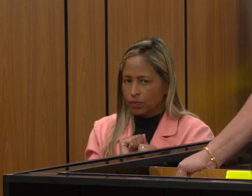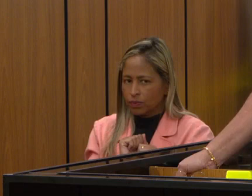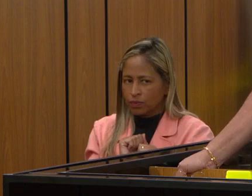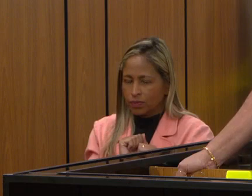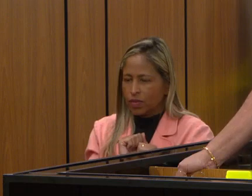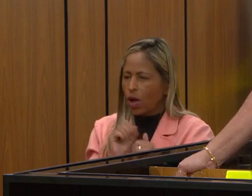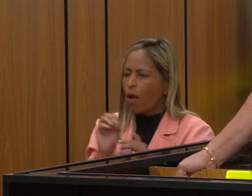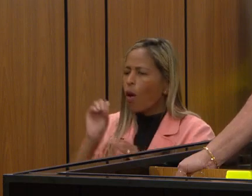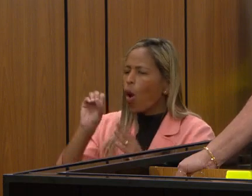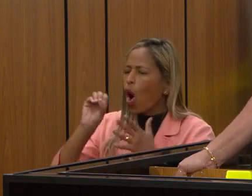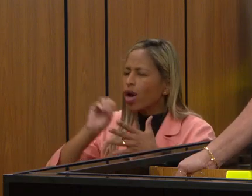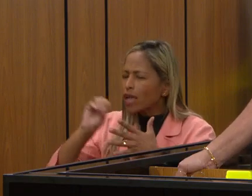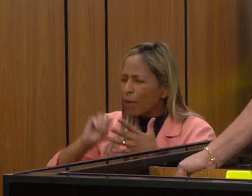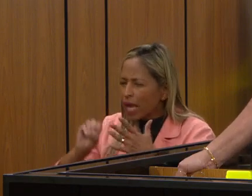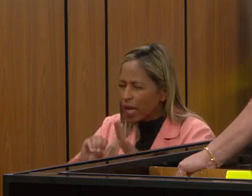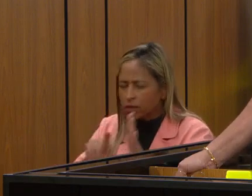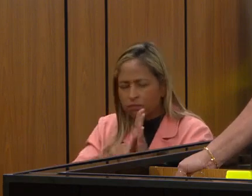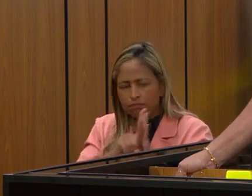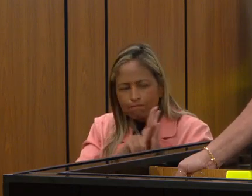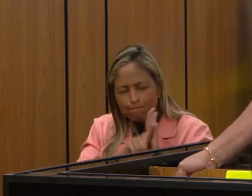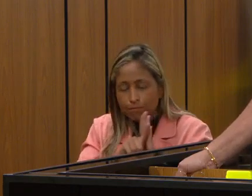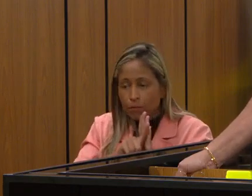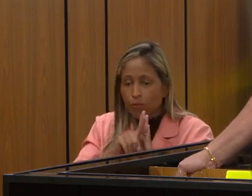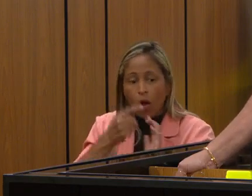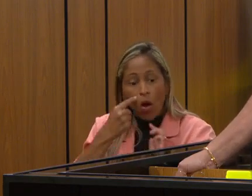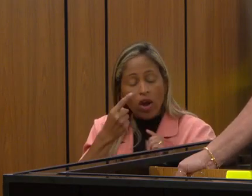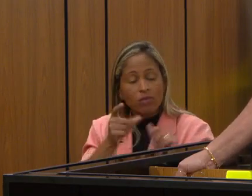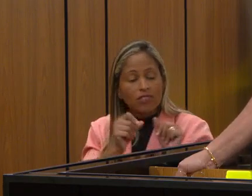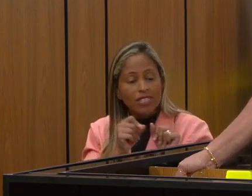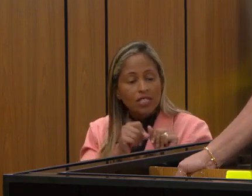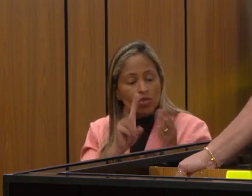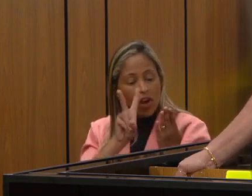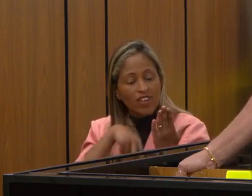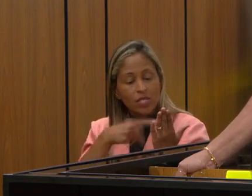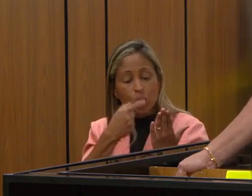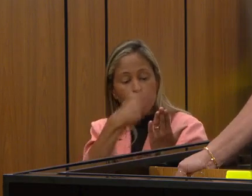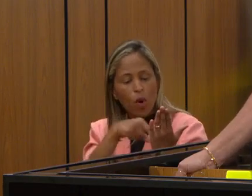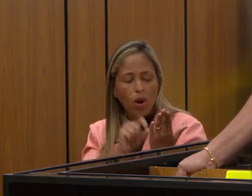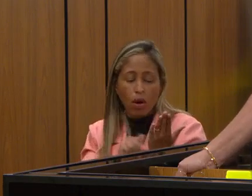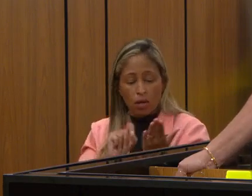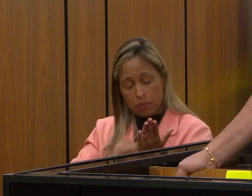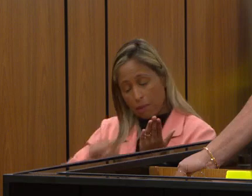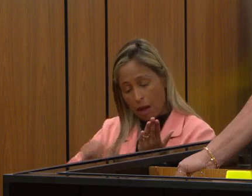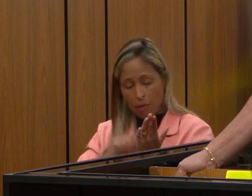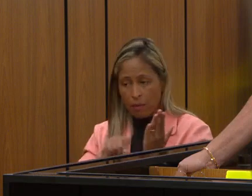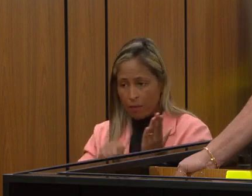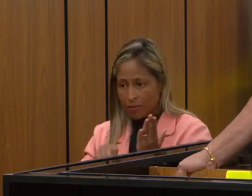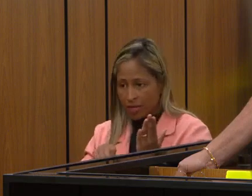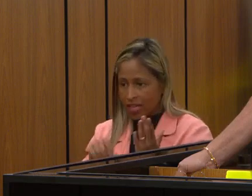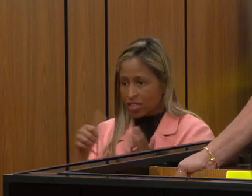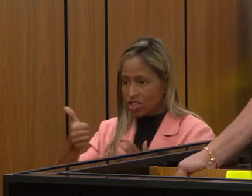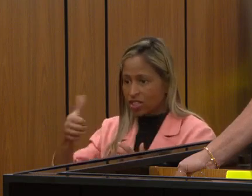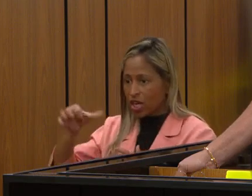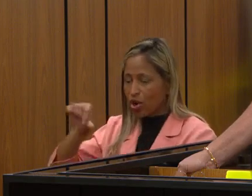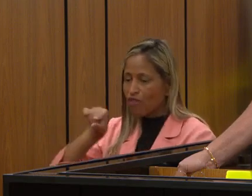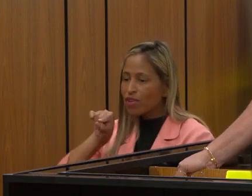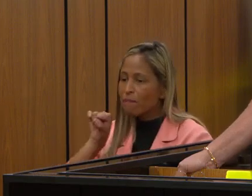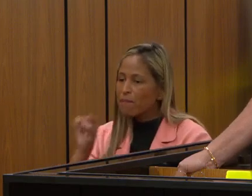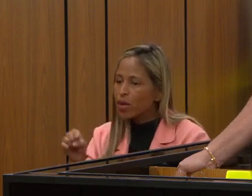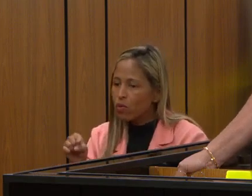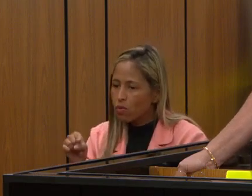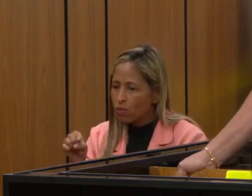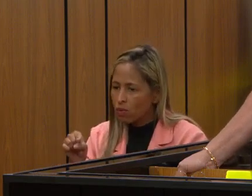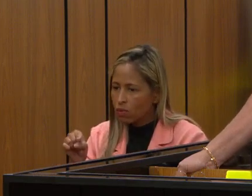orçamento e tudo orçar e falar o que que deveria ser feito na minha boca meu tratamento foi 19.800